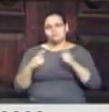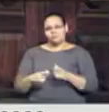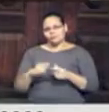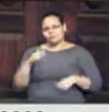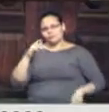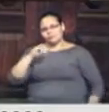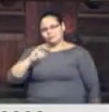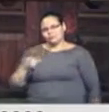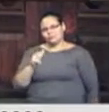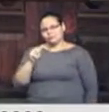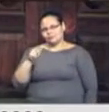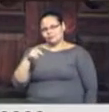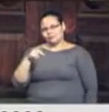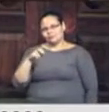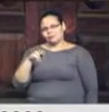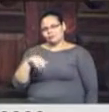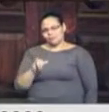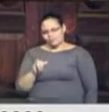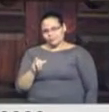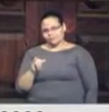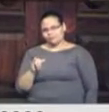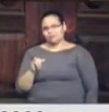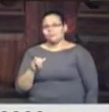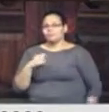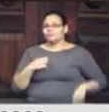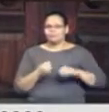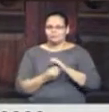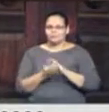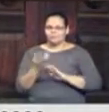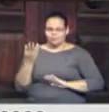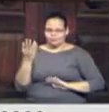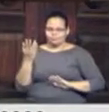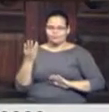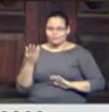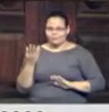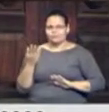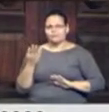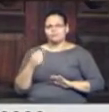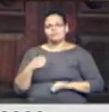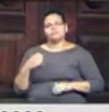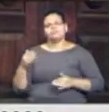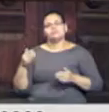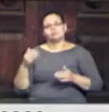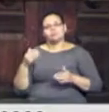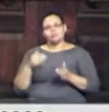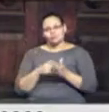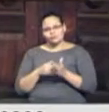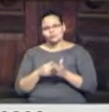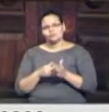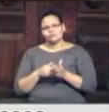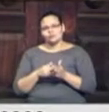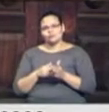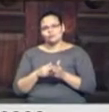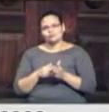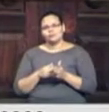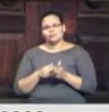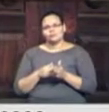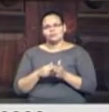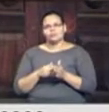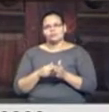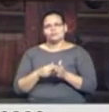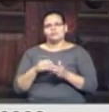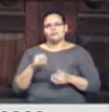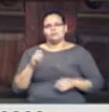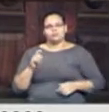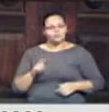não foi, mas por pouco, e vários municípios. Os empregadores vão preterir